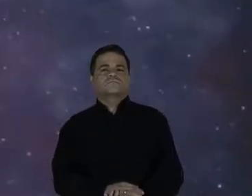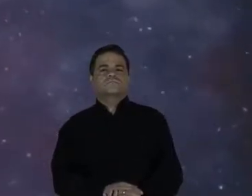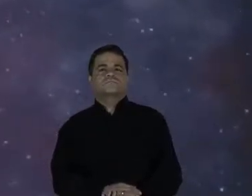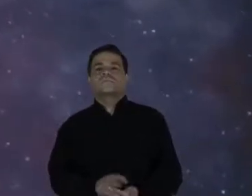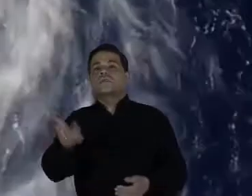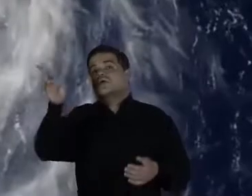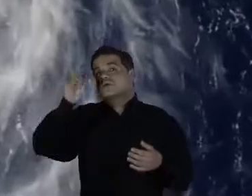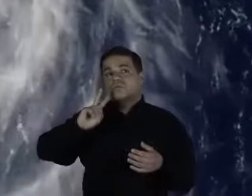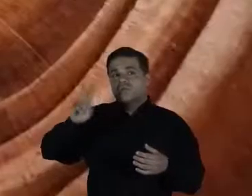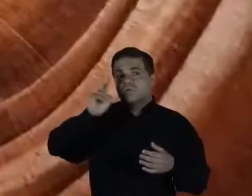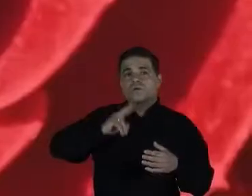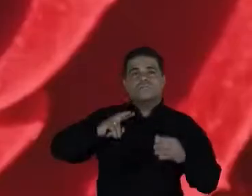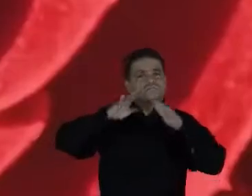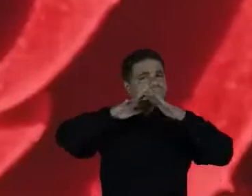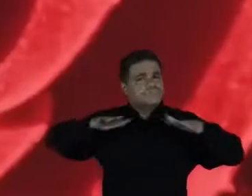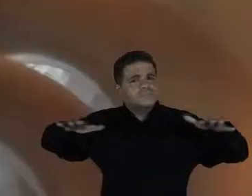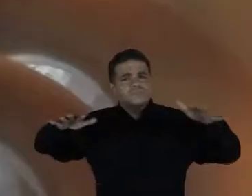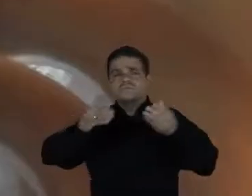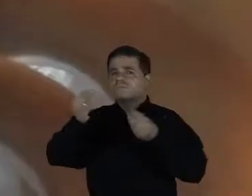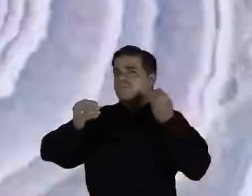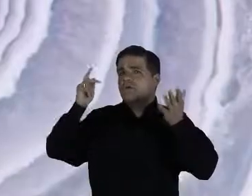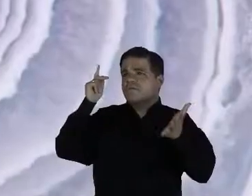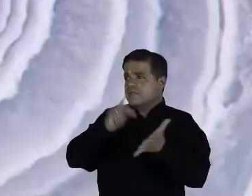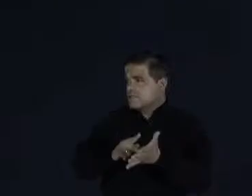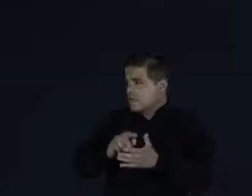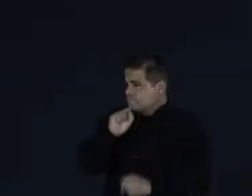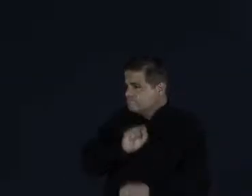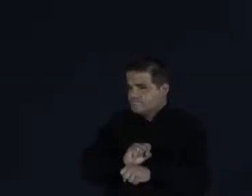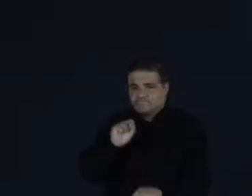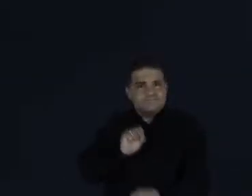A história reverbera como a verdade inesperada.